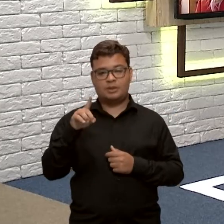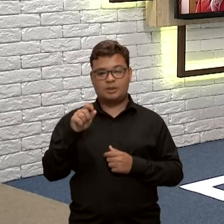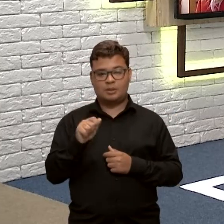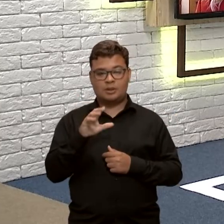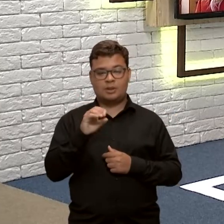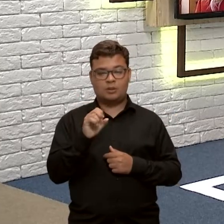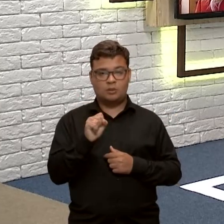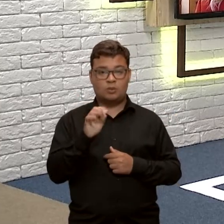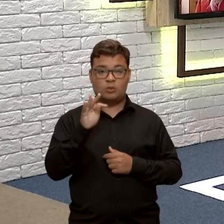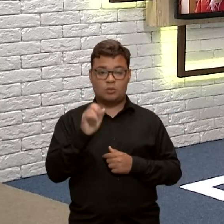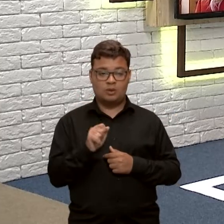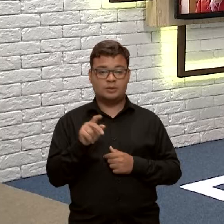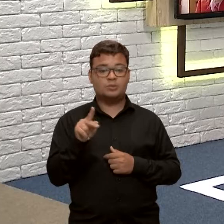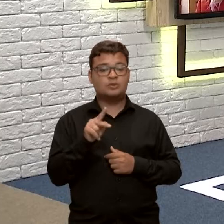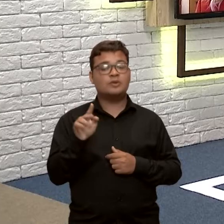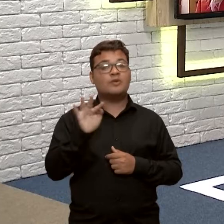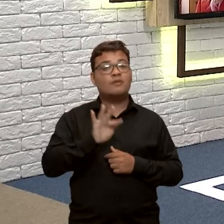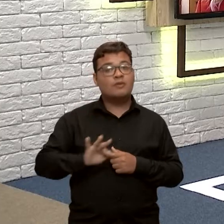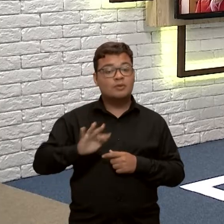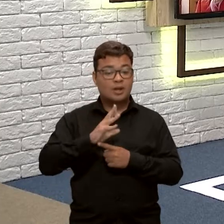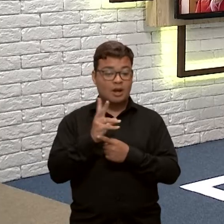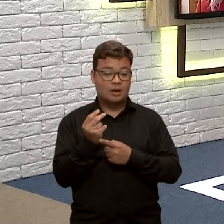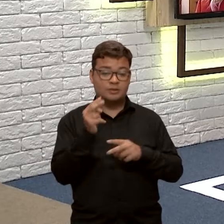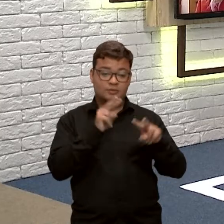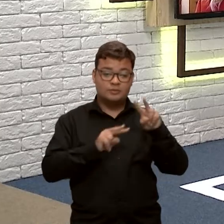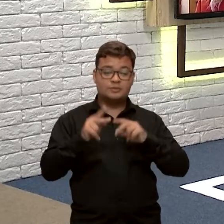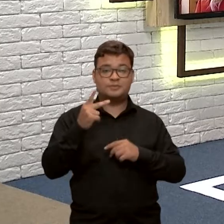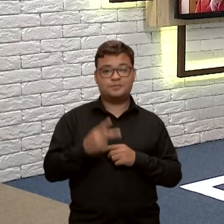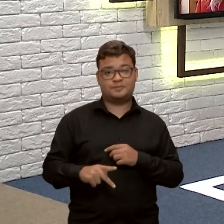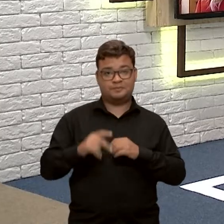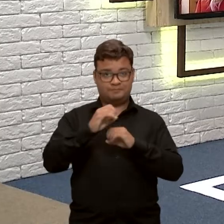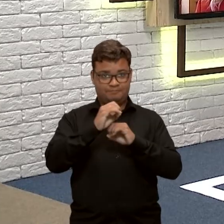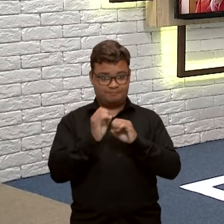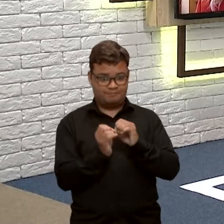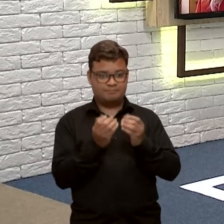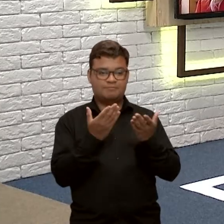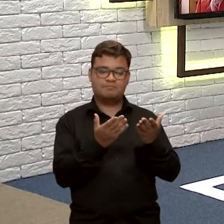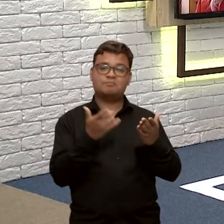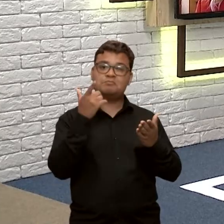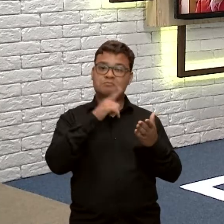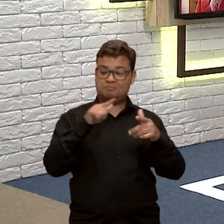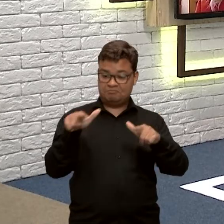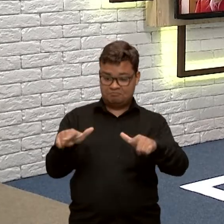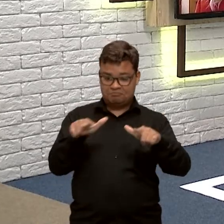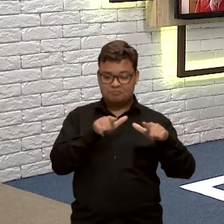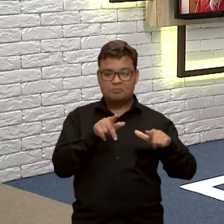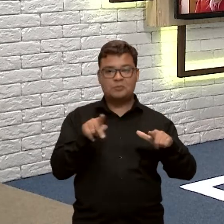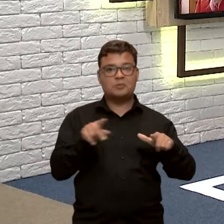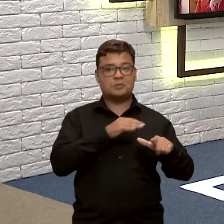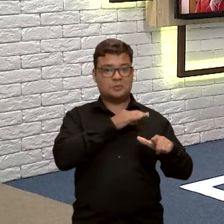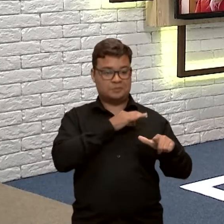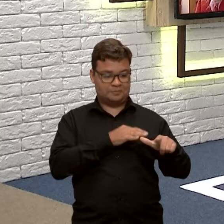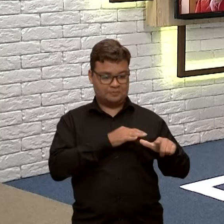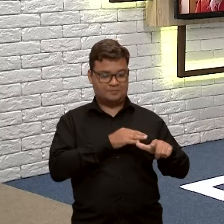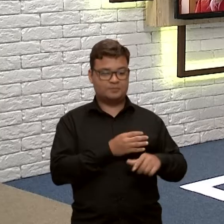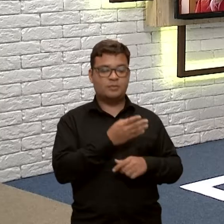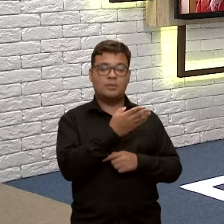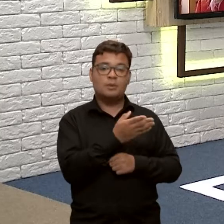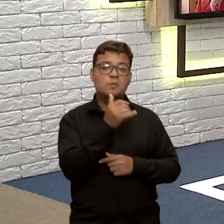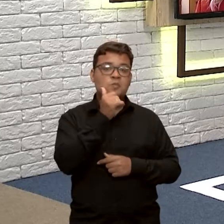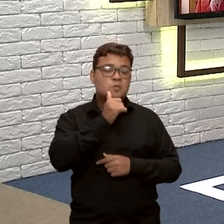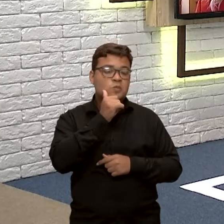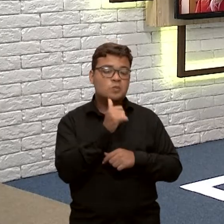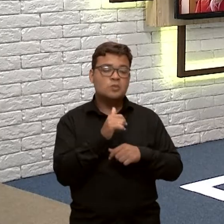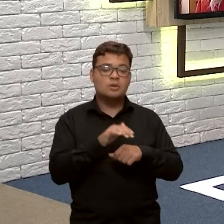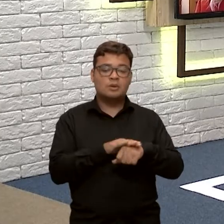da Faculdade de Artes Visuais da UFG, que recebeu o título de professora emérita. Ela se descreve como uma mulher branca com